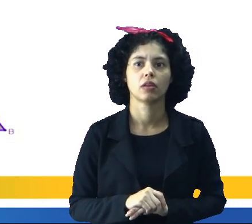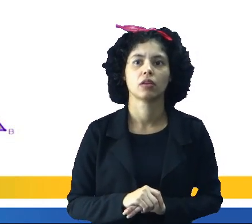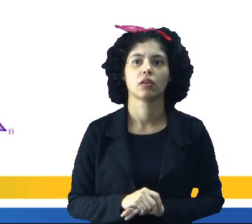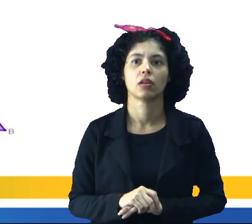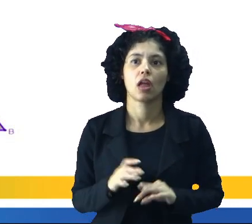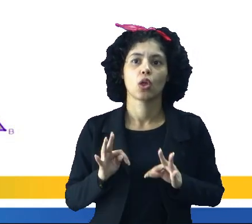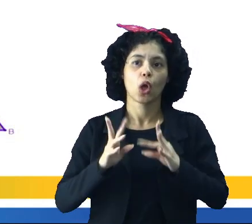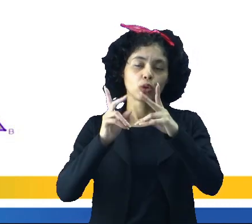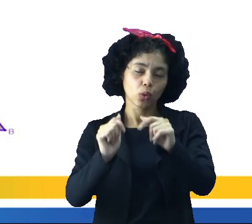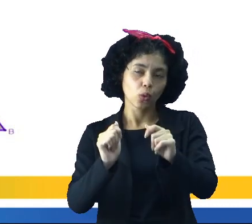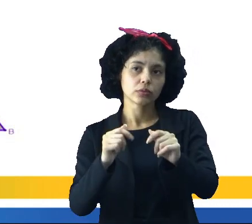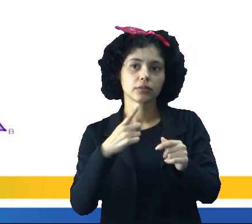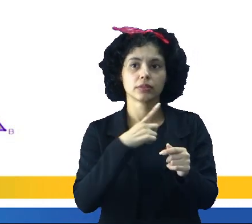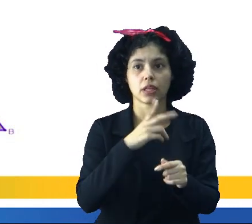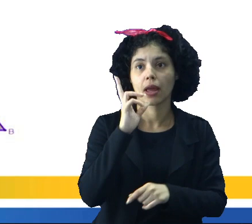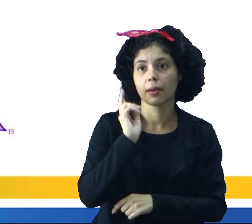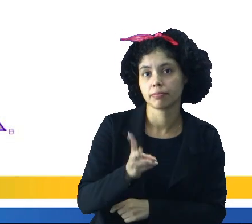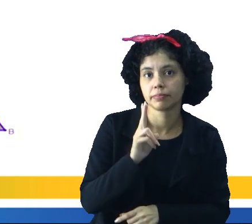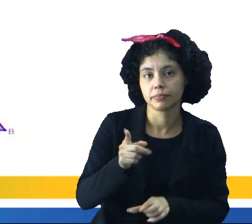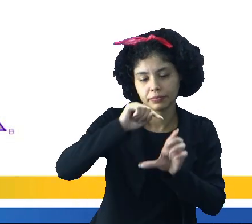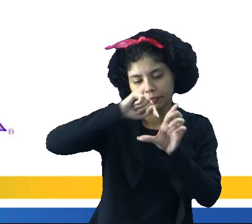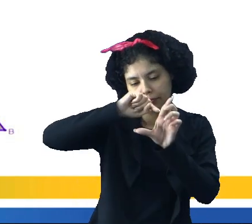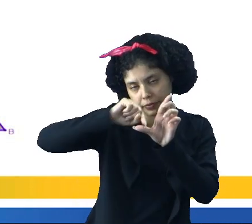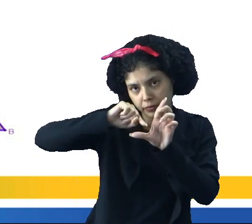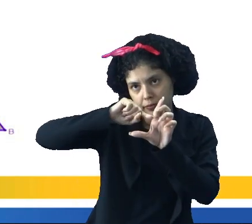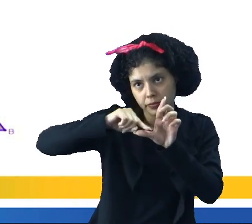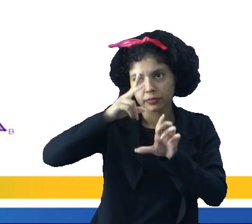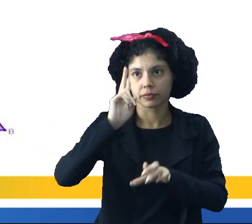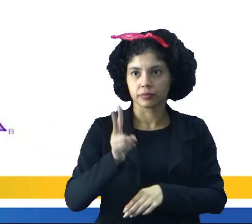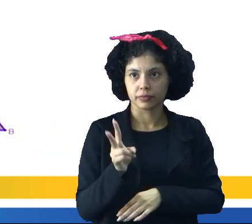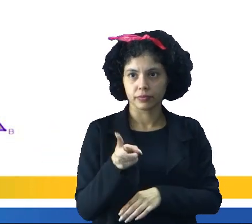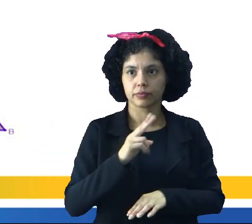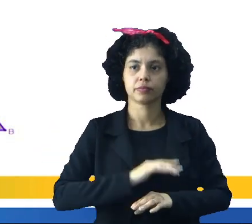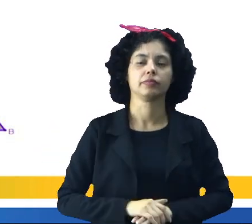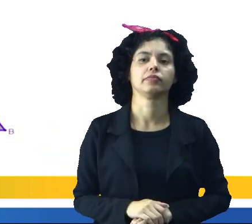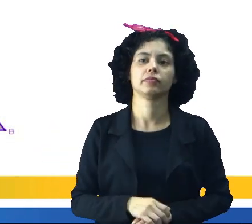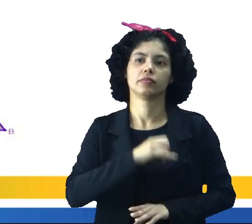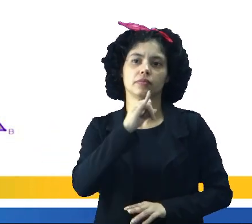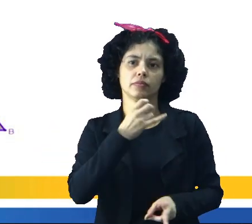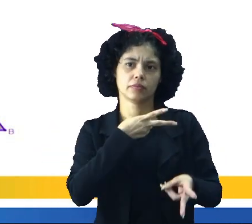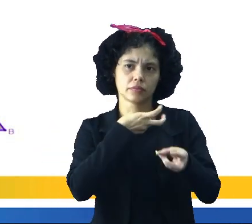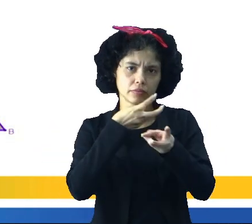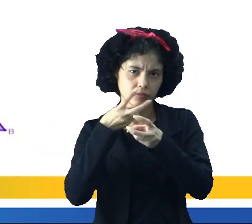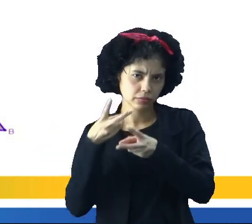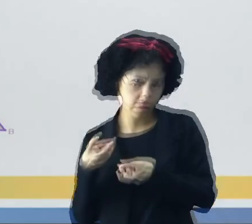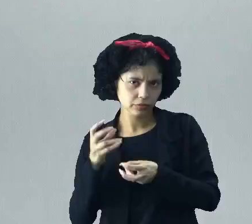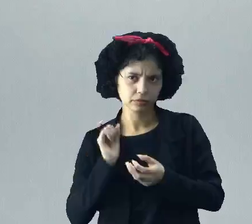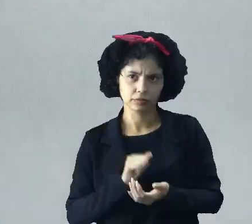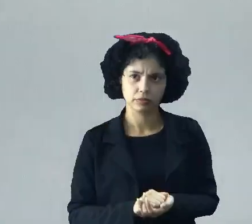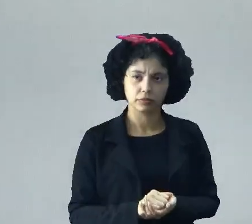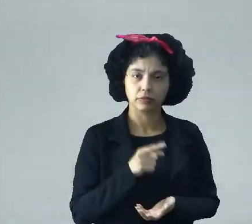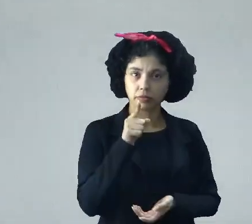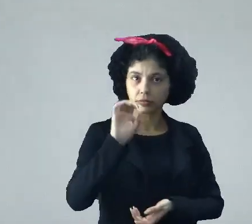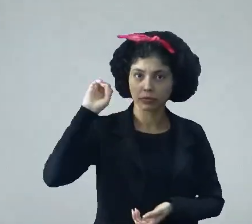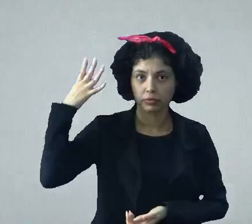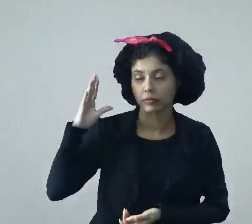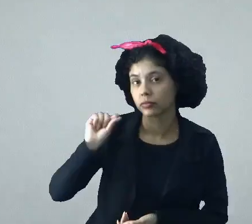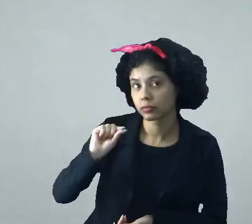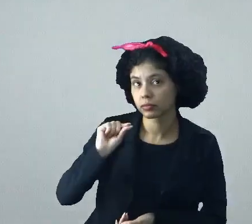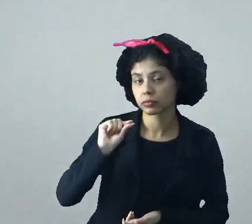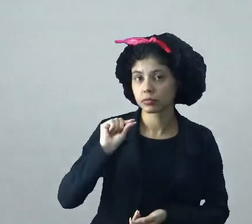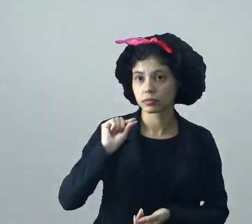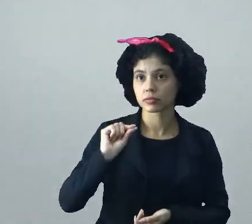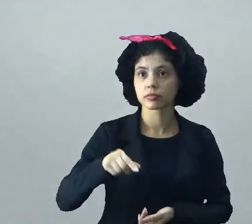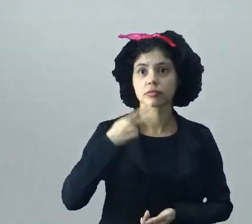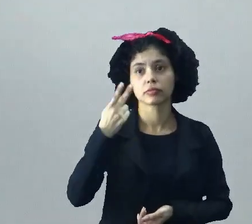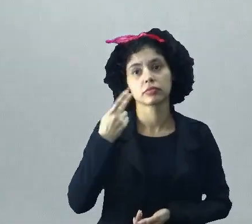seja, todos os lados têm a mesma medida. Se a gente bem observar, pessoal, nesse caso aí, ó,